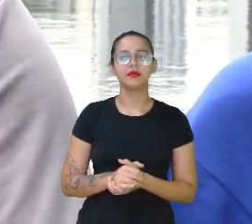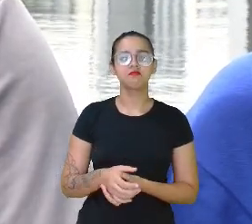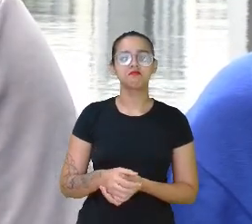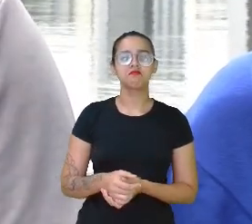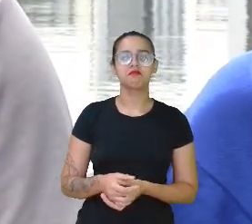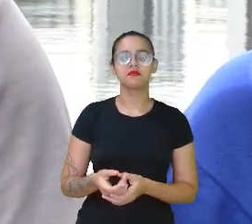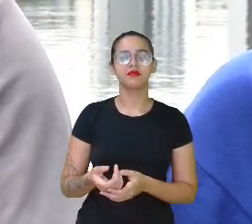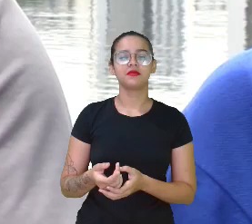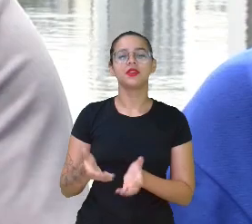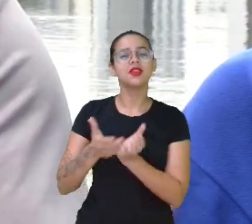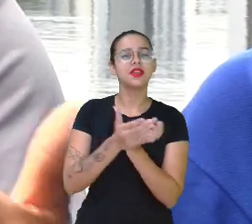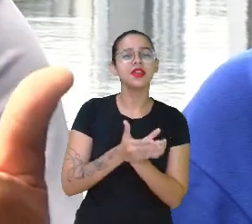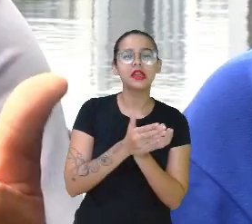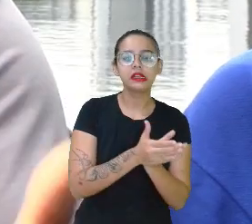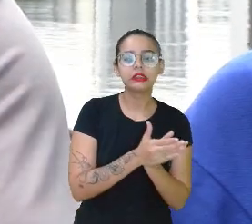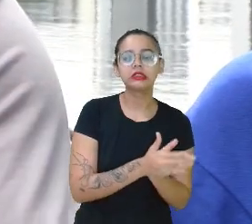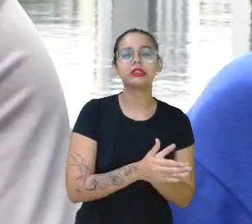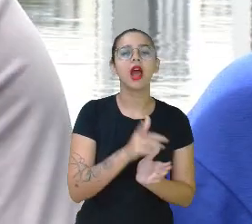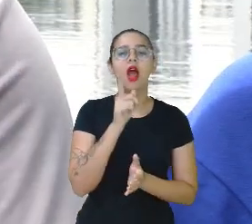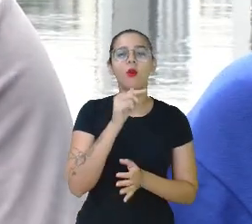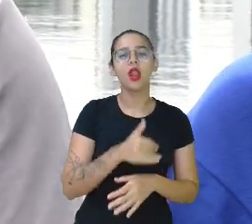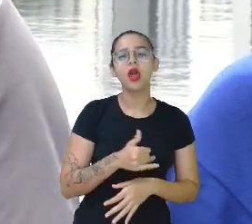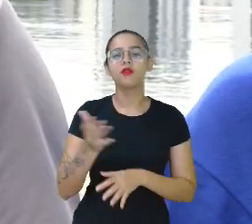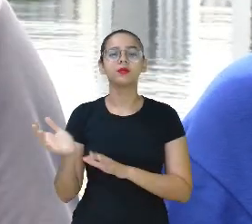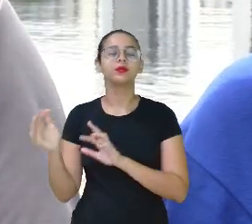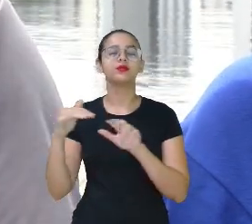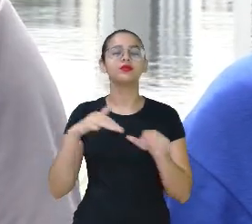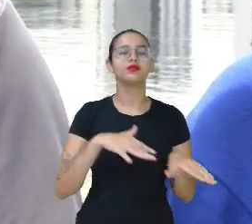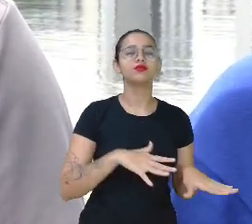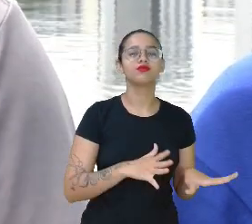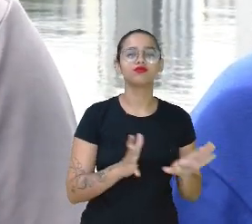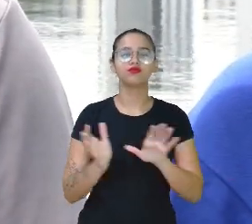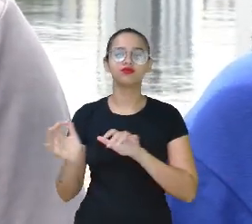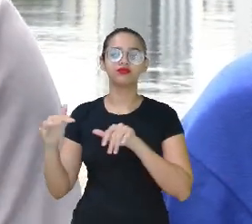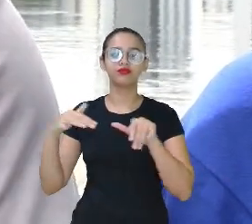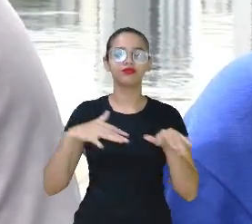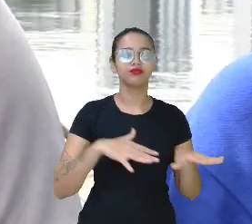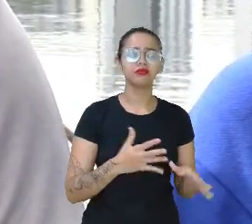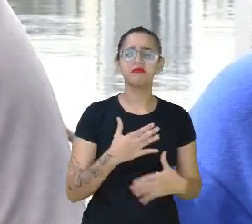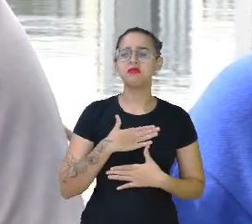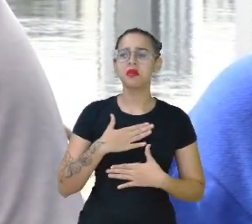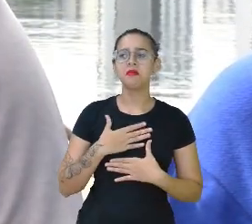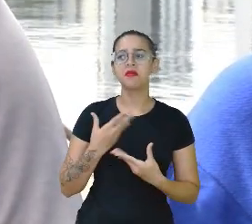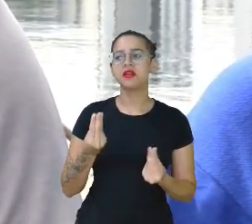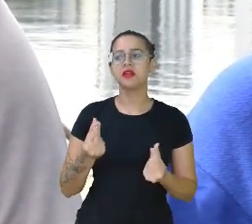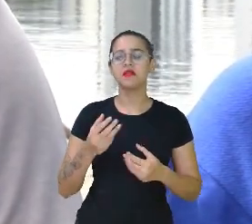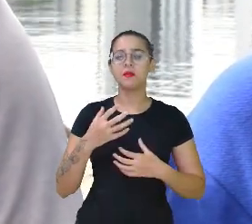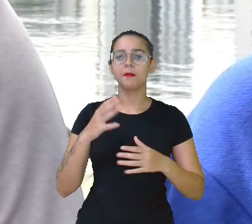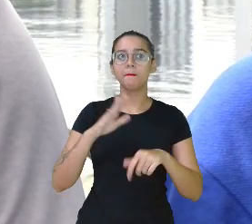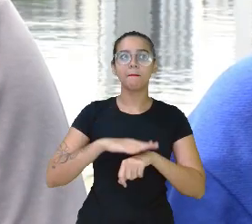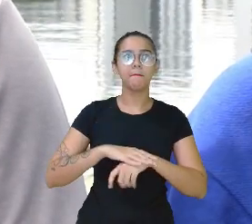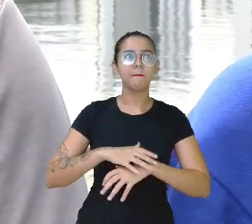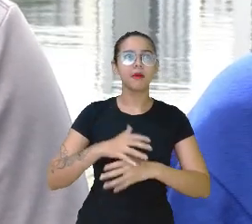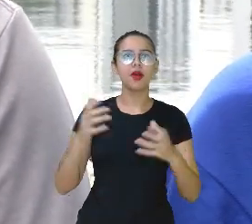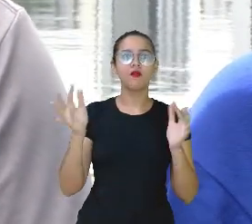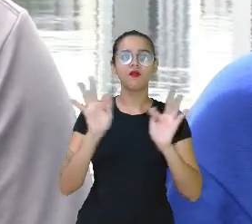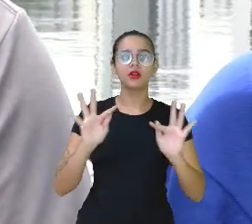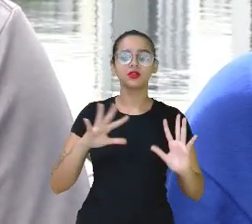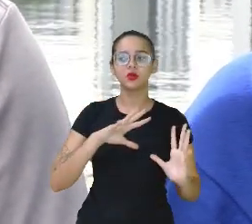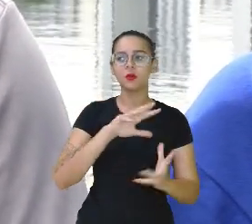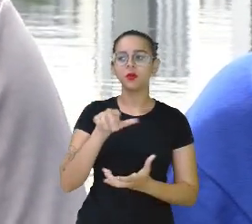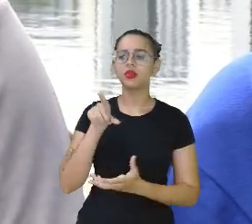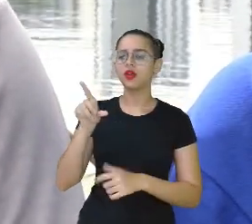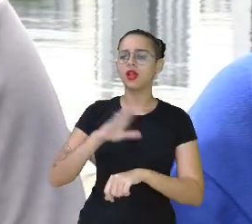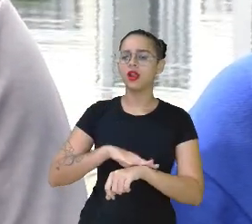abaixo. Justamente a água levava e trazia. E para mim é a maior felicidade do mundo. Aí